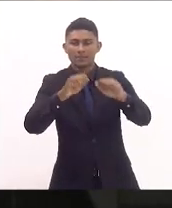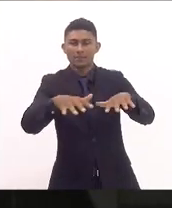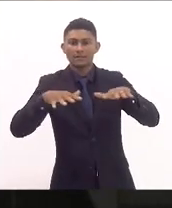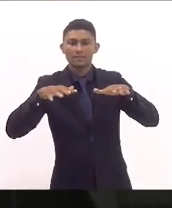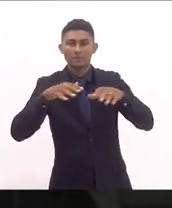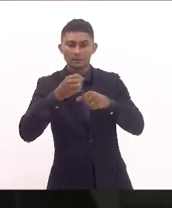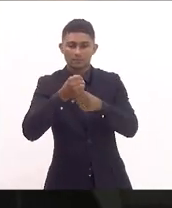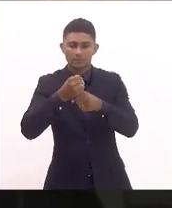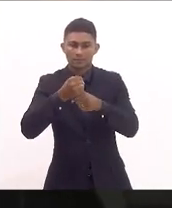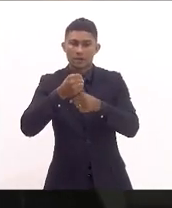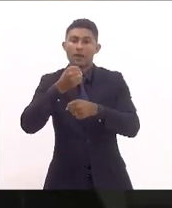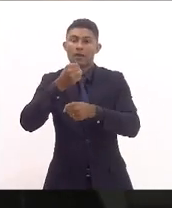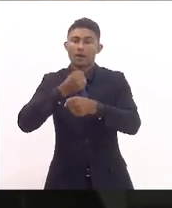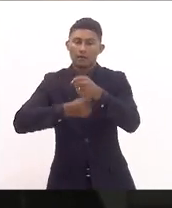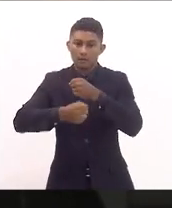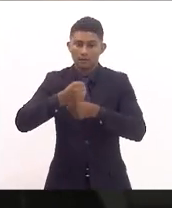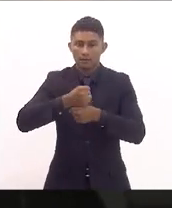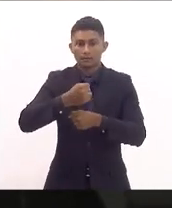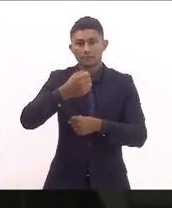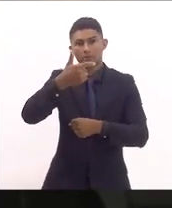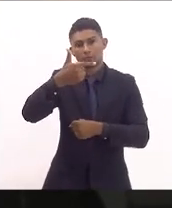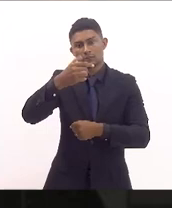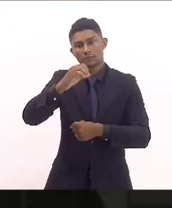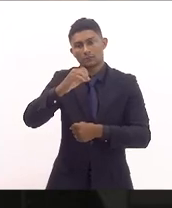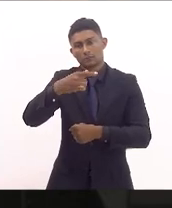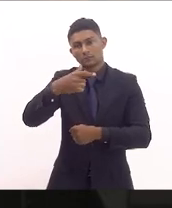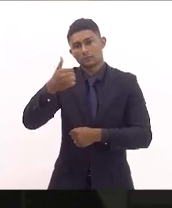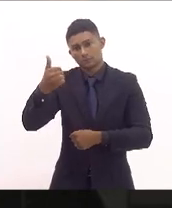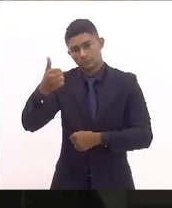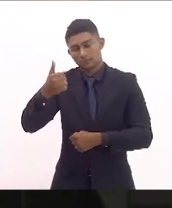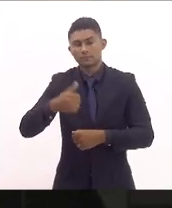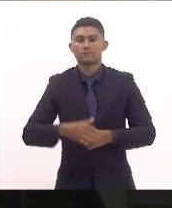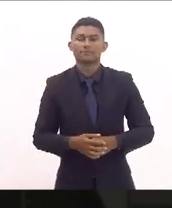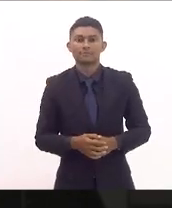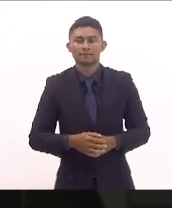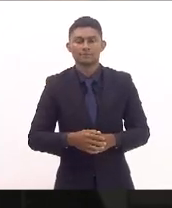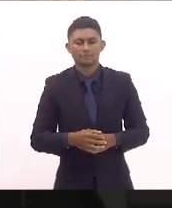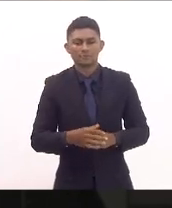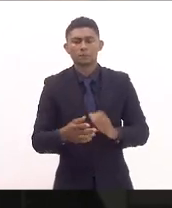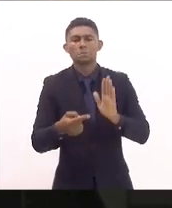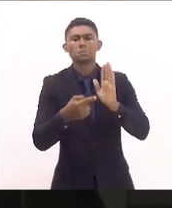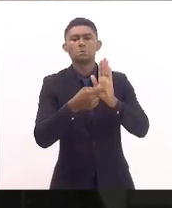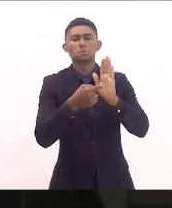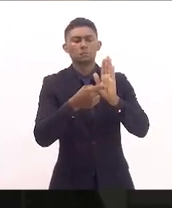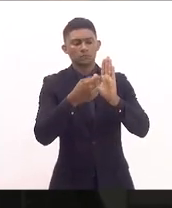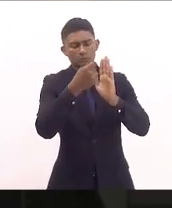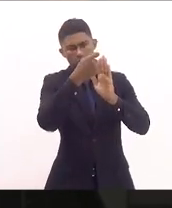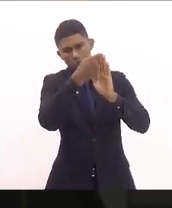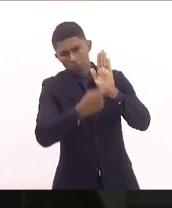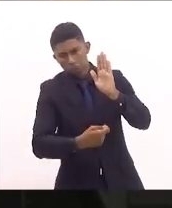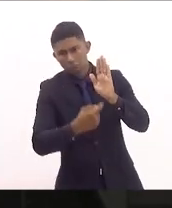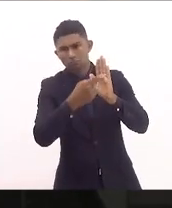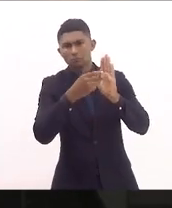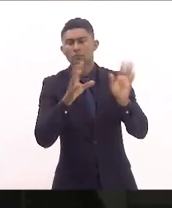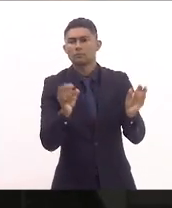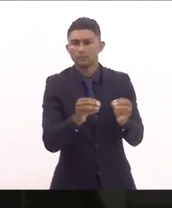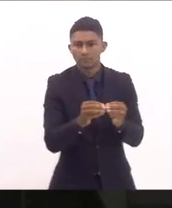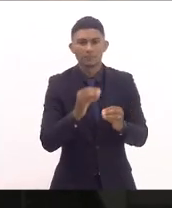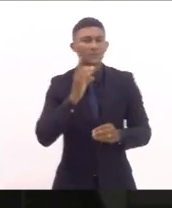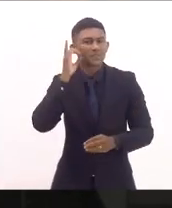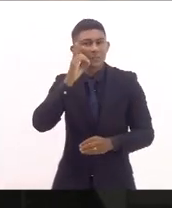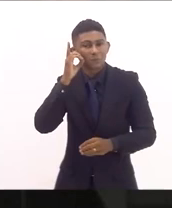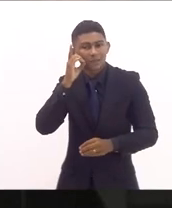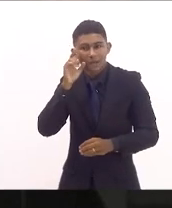ano de 2021 e esse essa sinopse dois 70